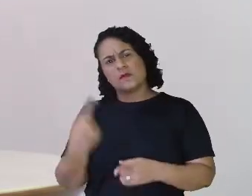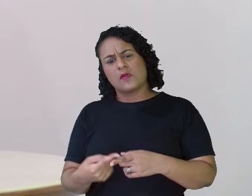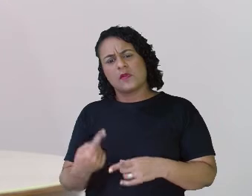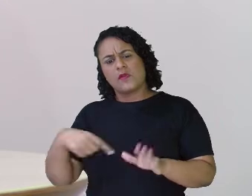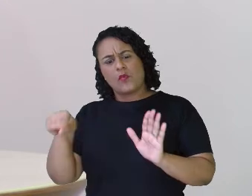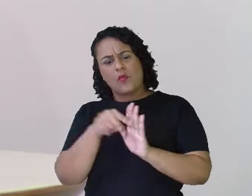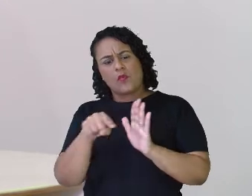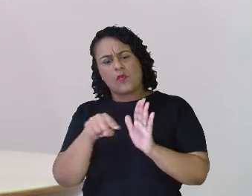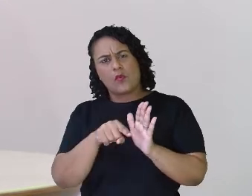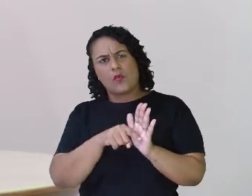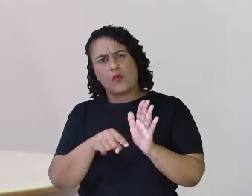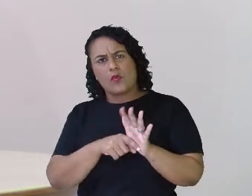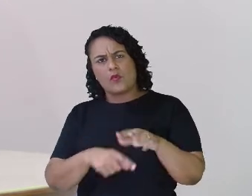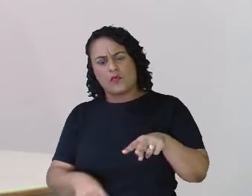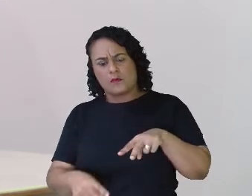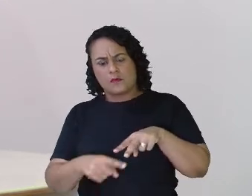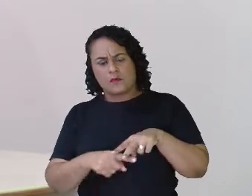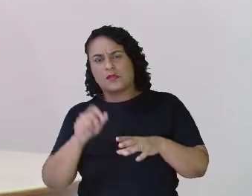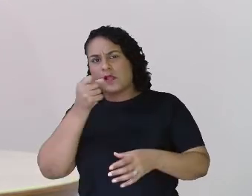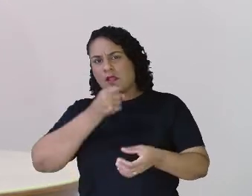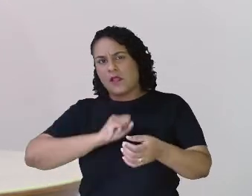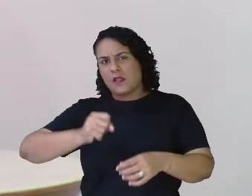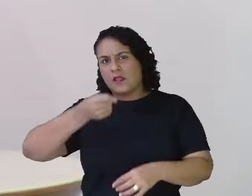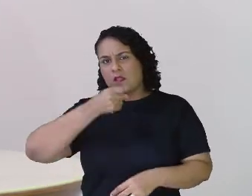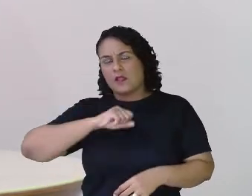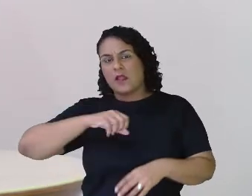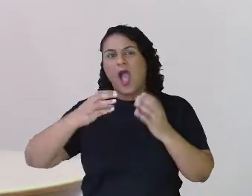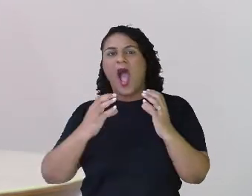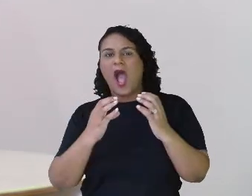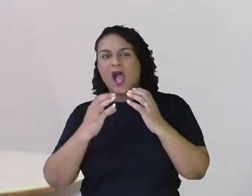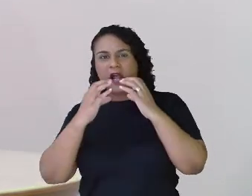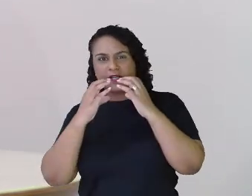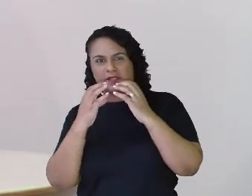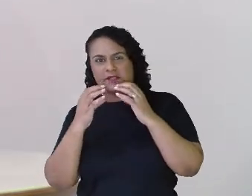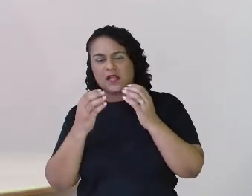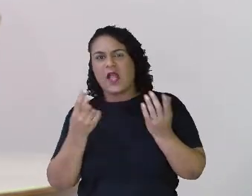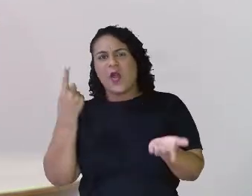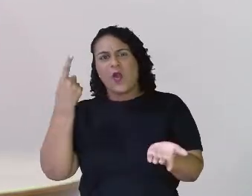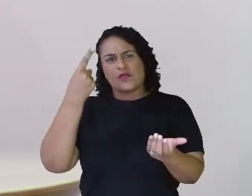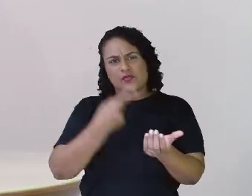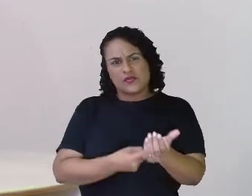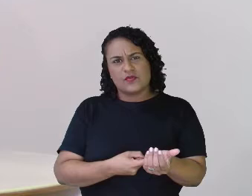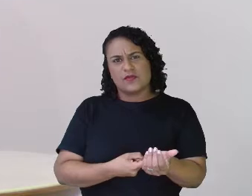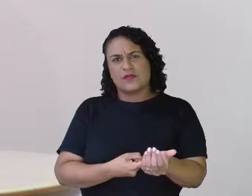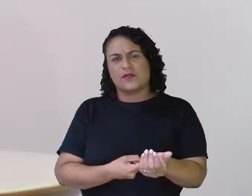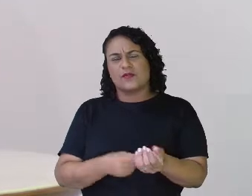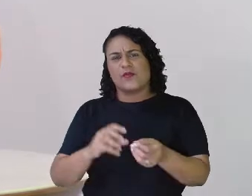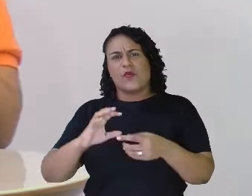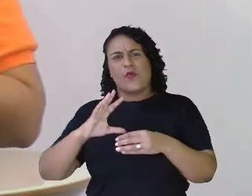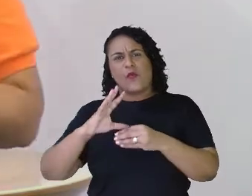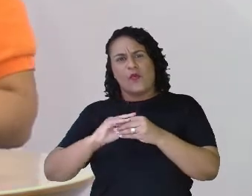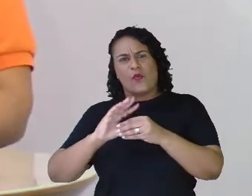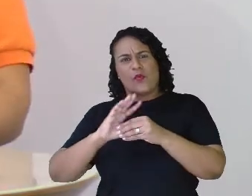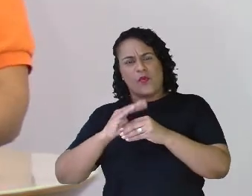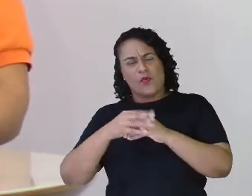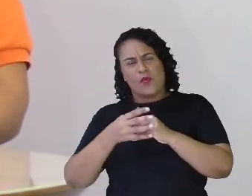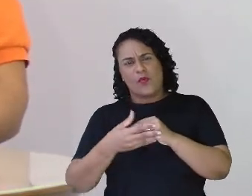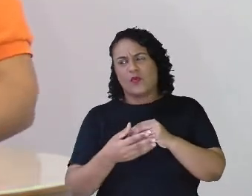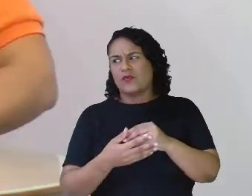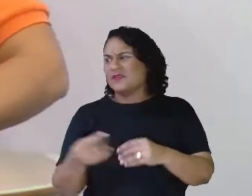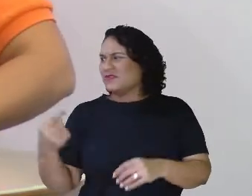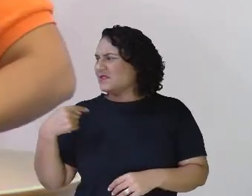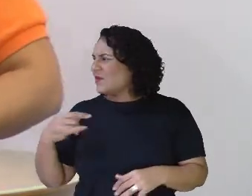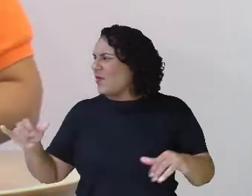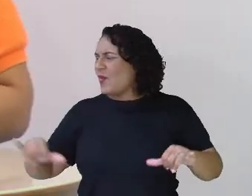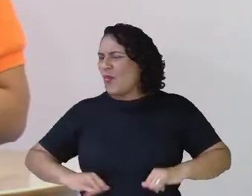lista, ele colocou aqui pizza, sorvete, hambúrguer, hot dog, coxinha. Ixi, Maria, eu comeria um pouquinho de cada agora. Aí a gente daqui a gente sofre, né?